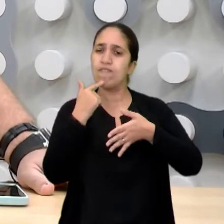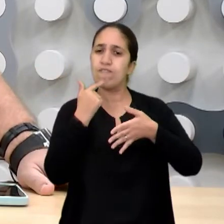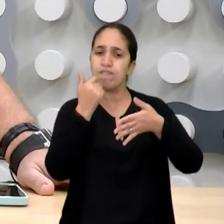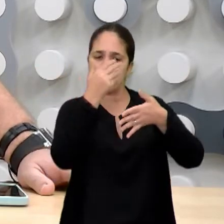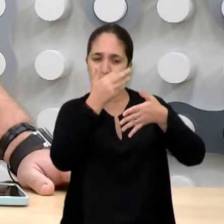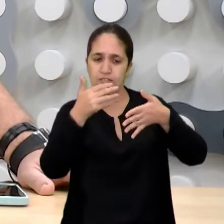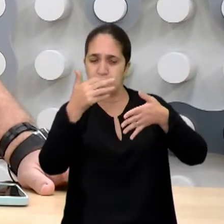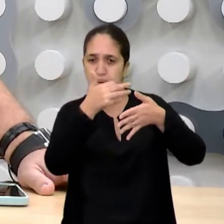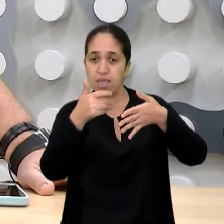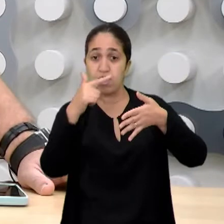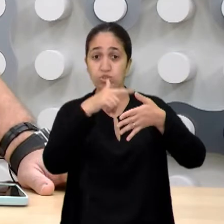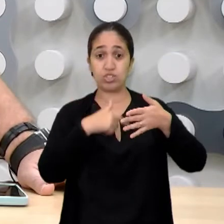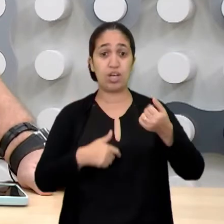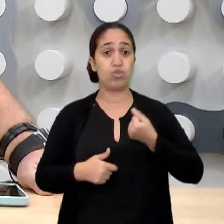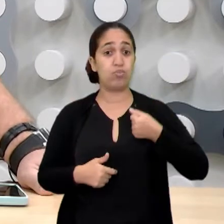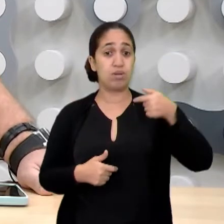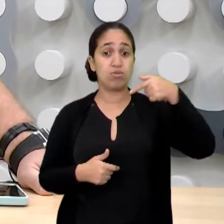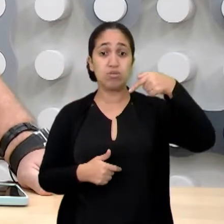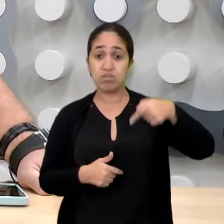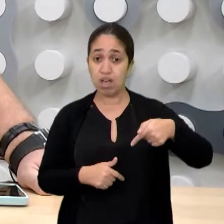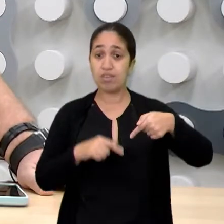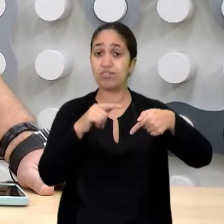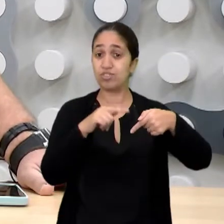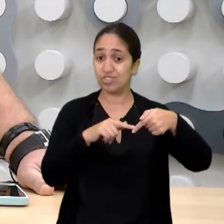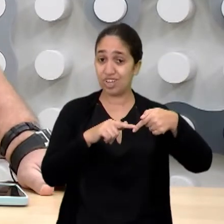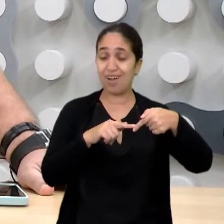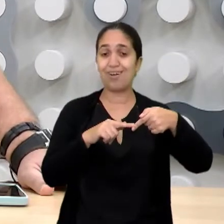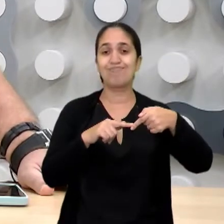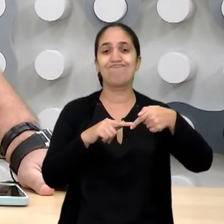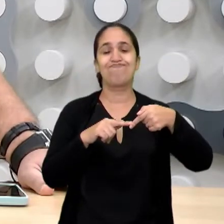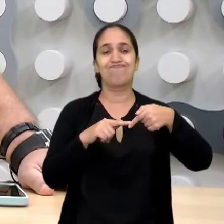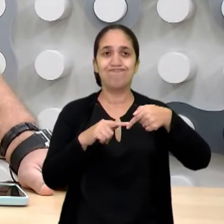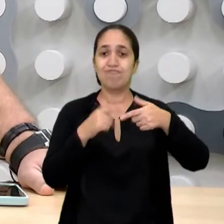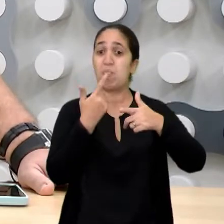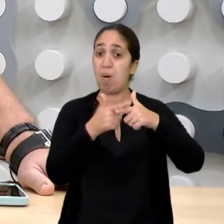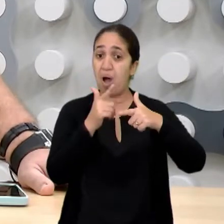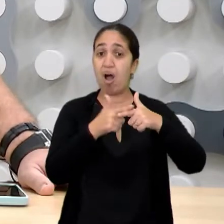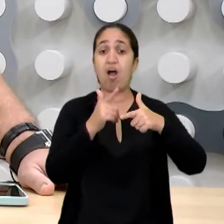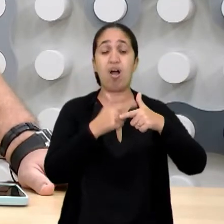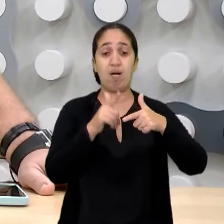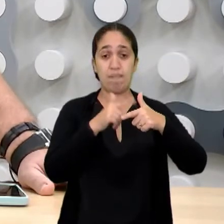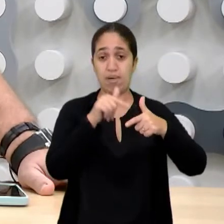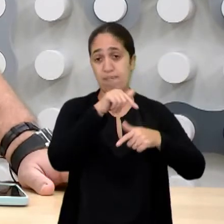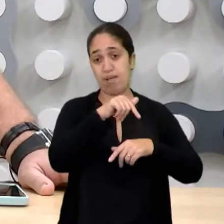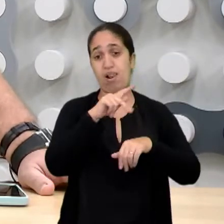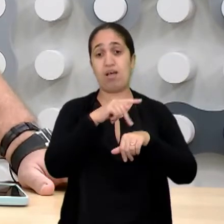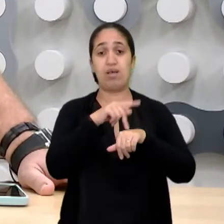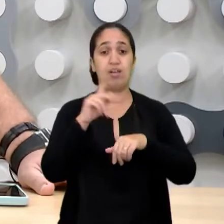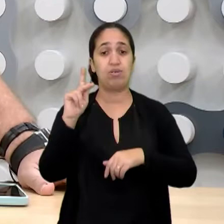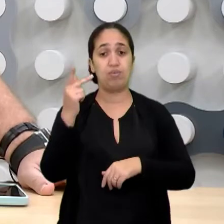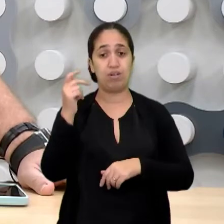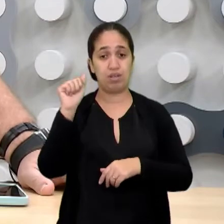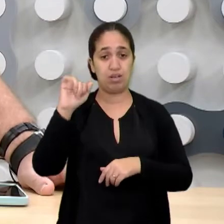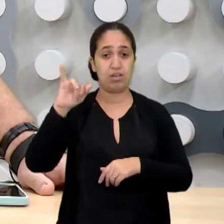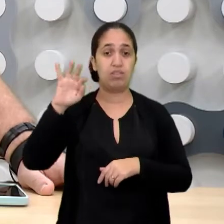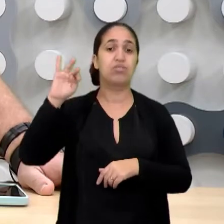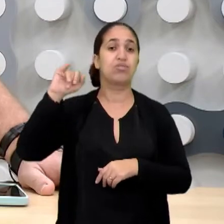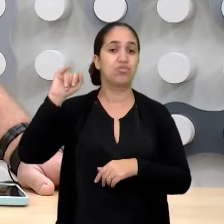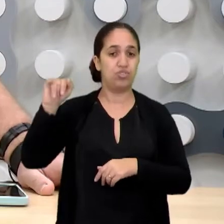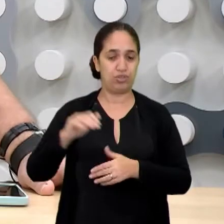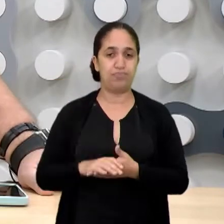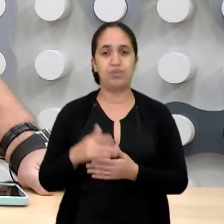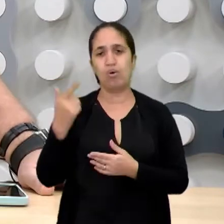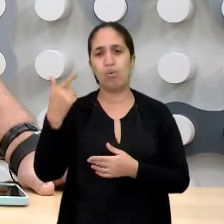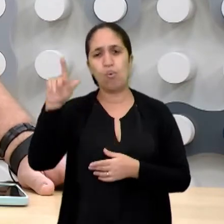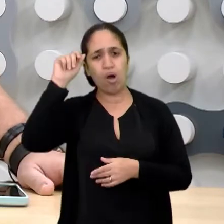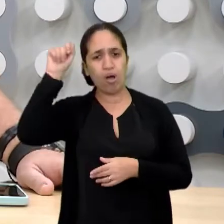partir do 7 já estava ocasionando aí danos, né, no país lá, o Haiti. Agora nós vamos ver um outro vídeo, né,